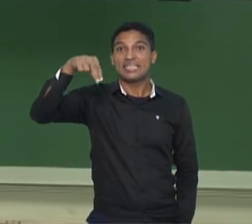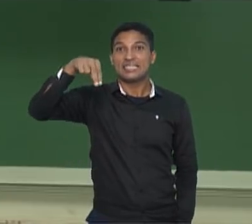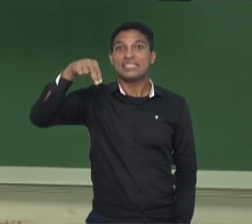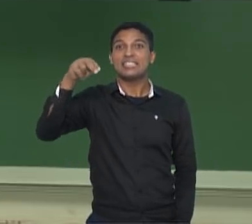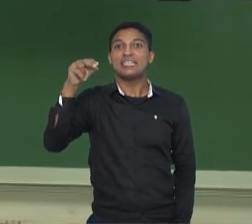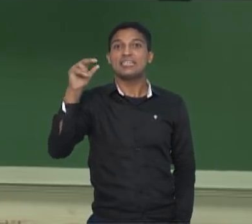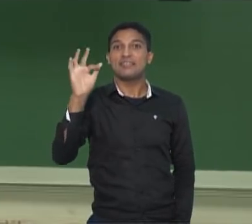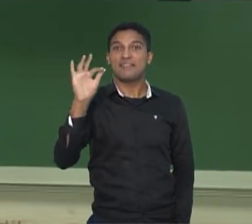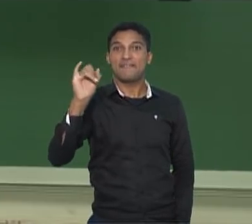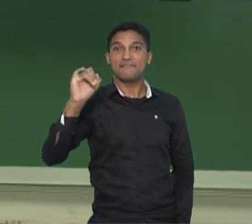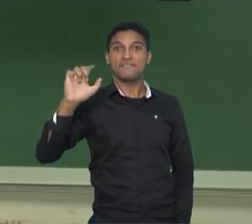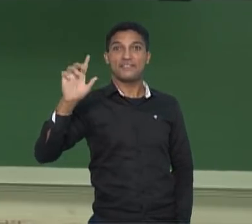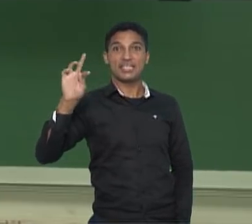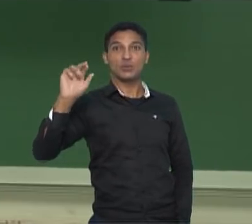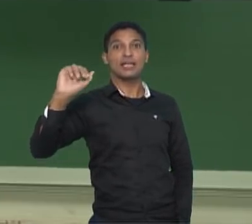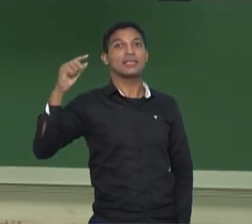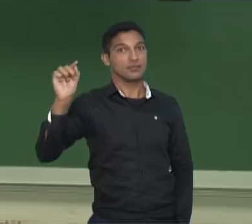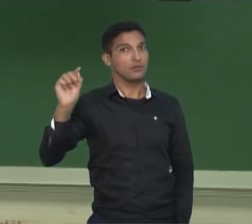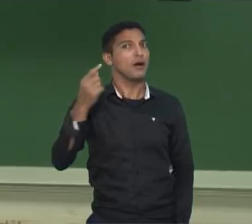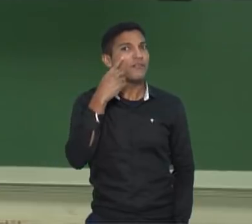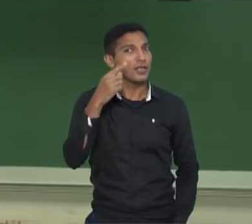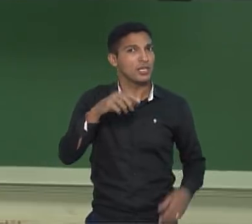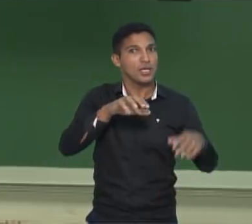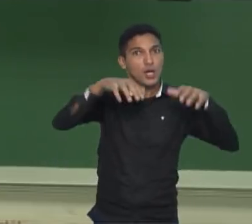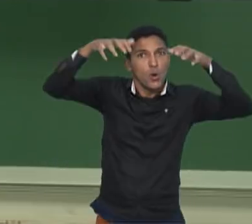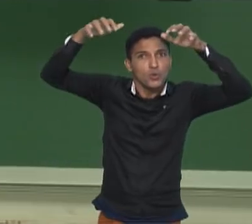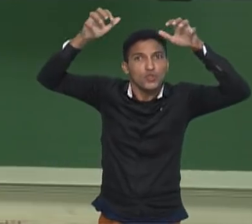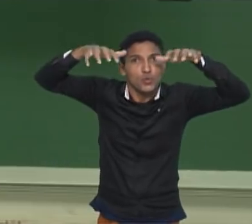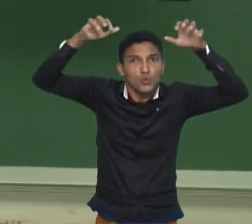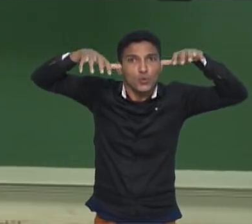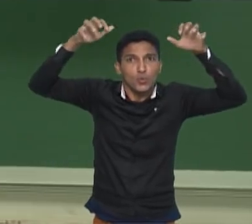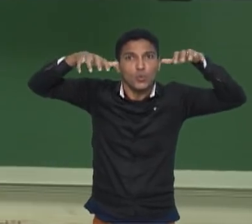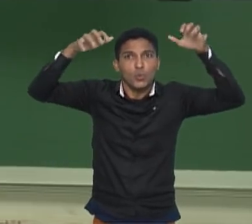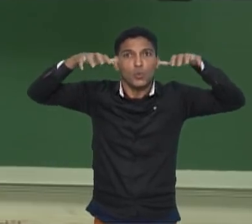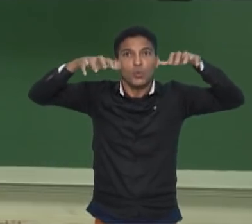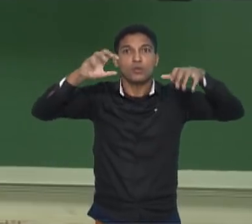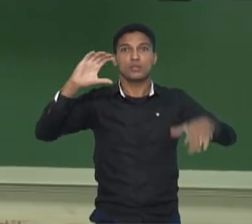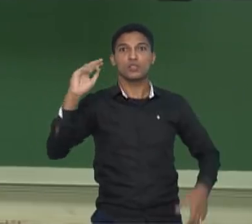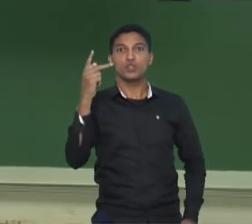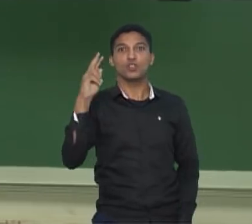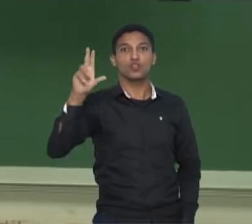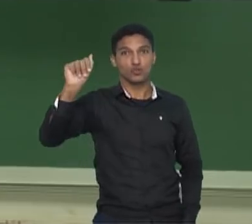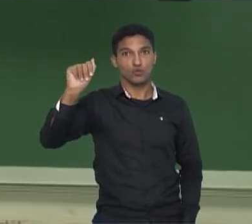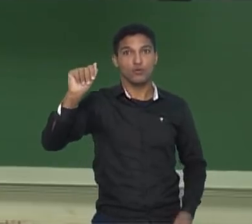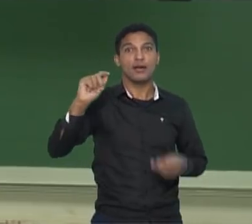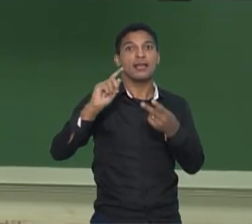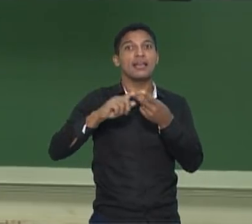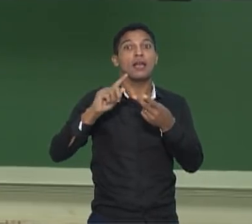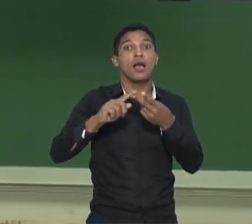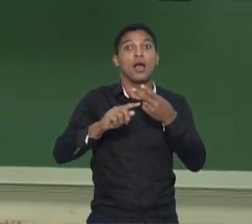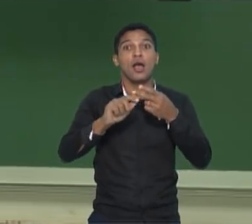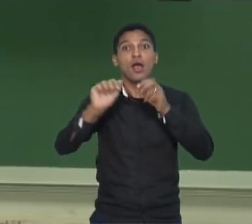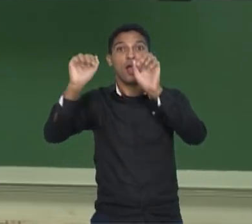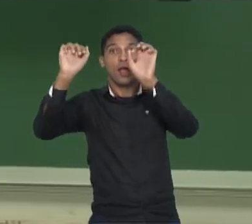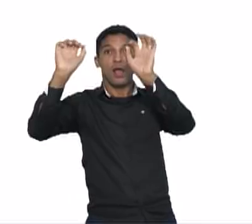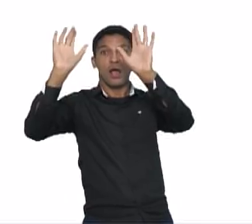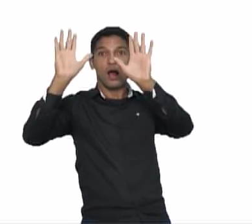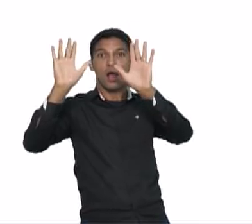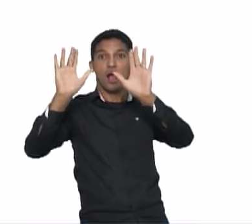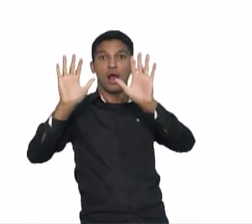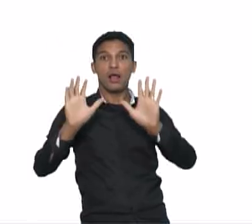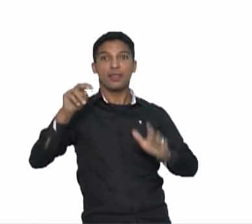infiltração. Então, a chuva e a neve encontram-se em qual etapa do ciclo da água? Vamos tentar?